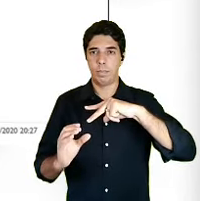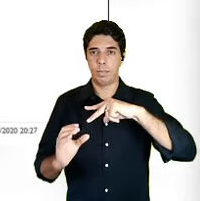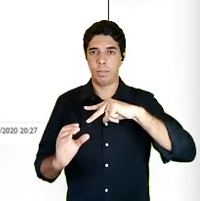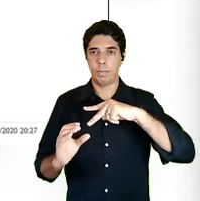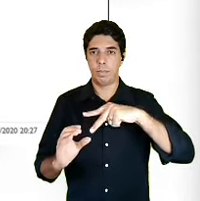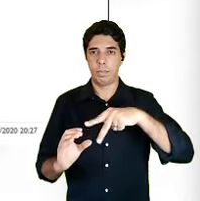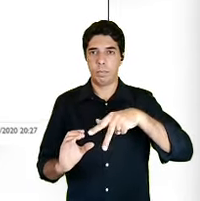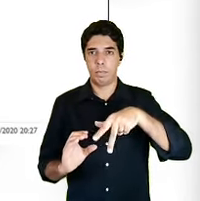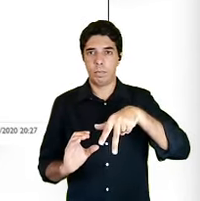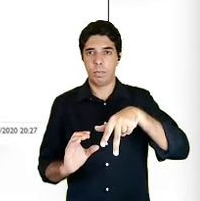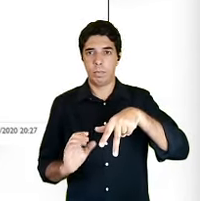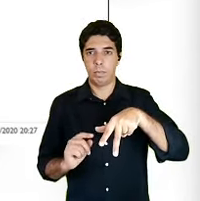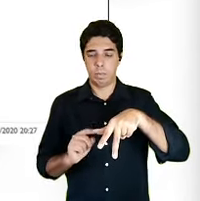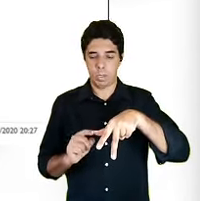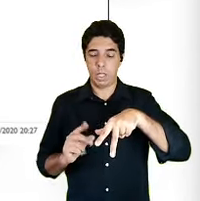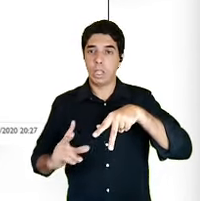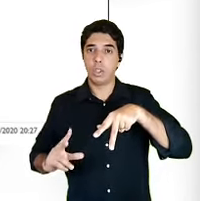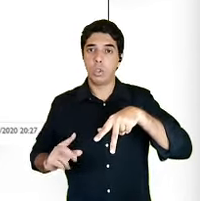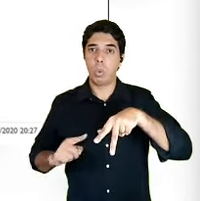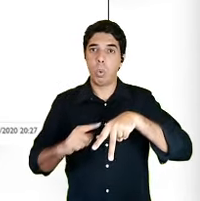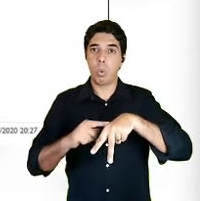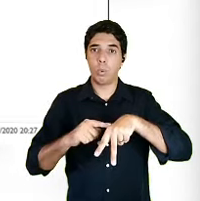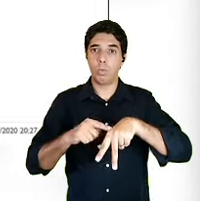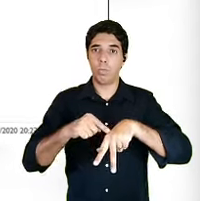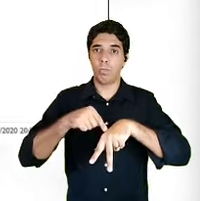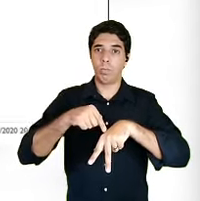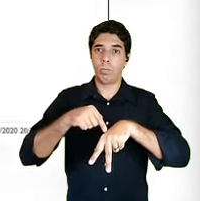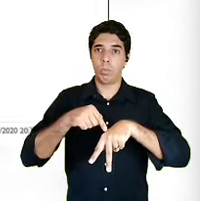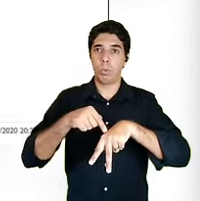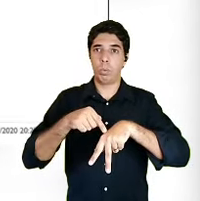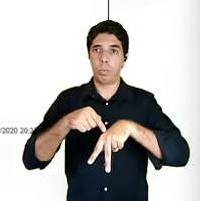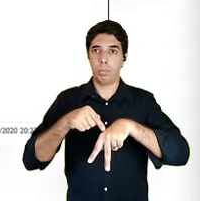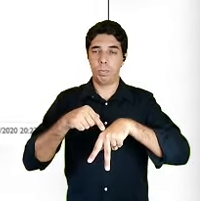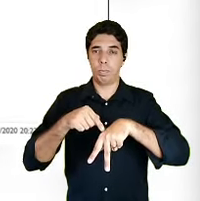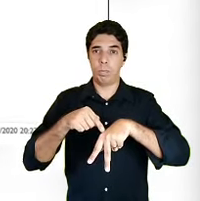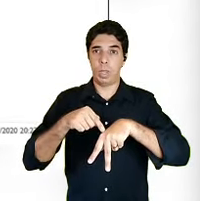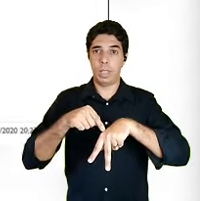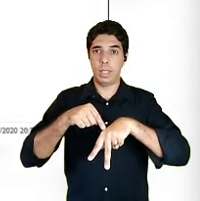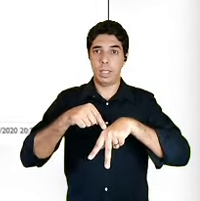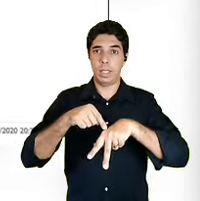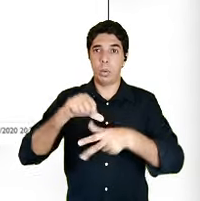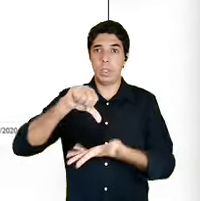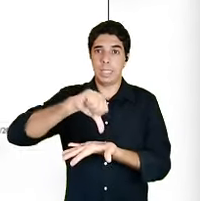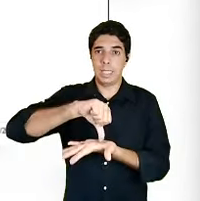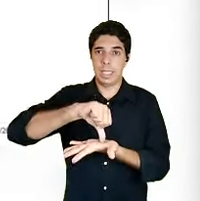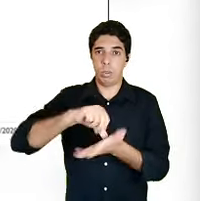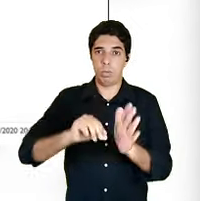que estão sendo representadas, as suas projeções estão sendo representadas nesse plano de projeção,